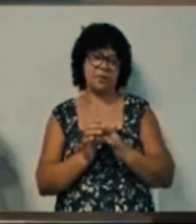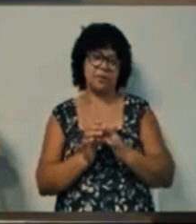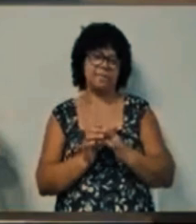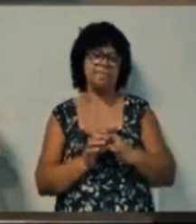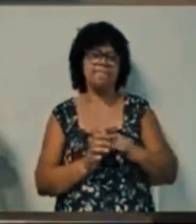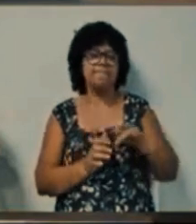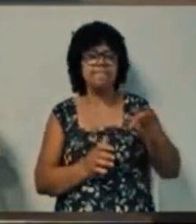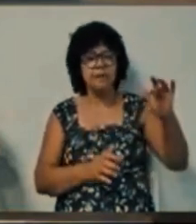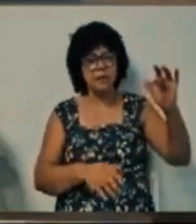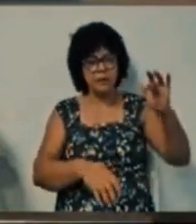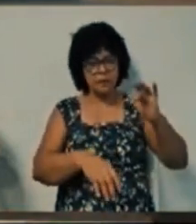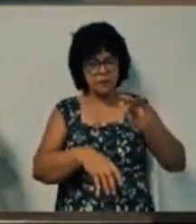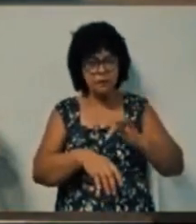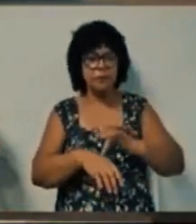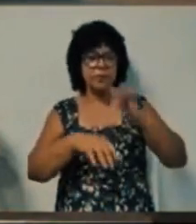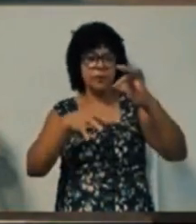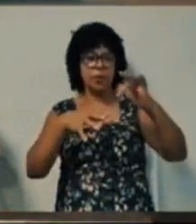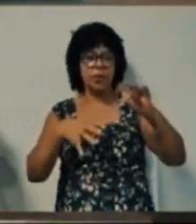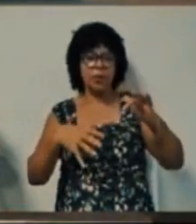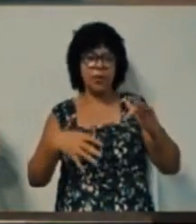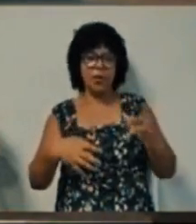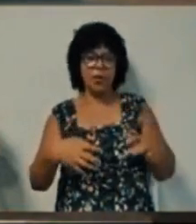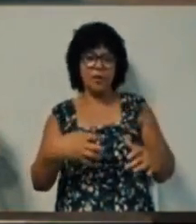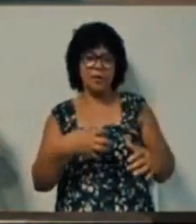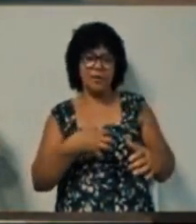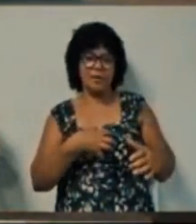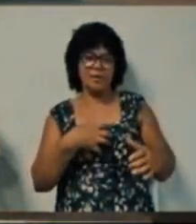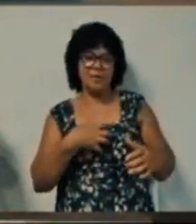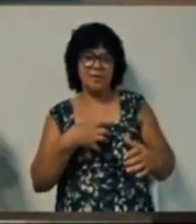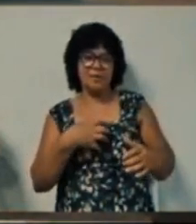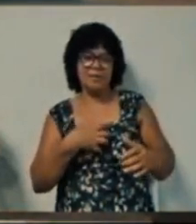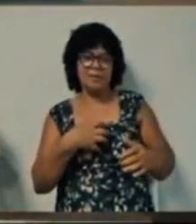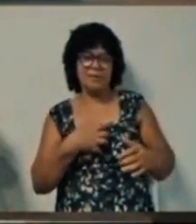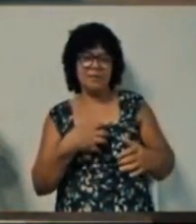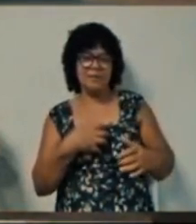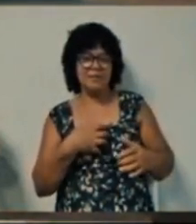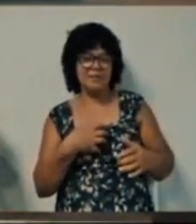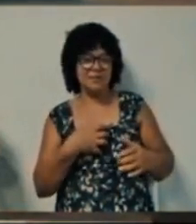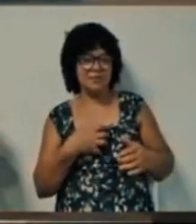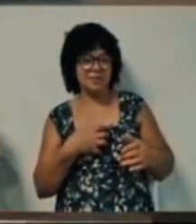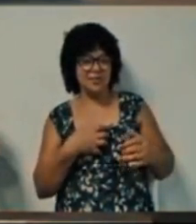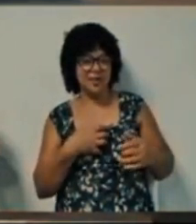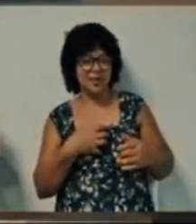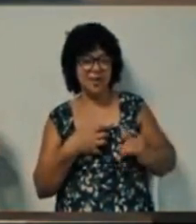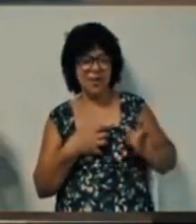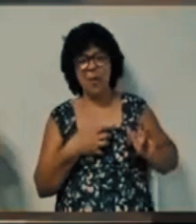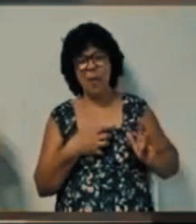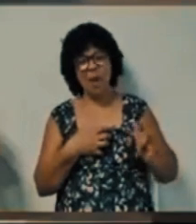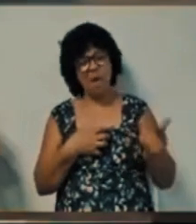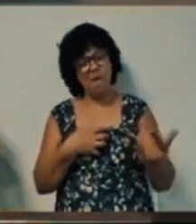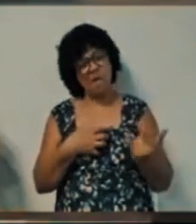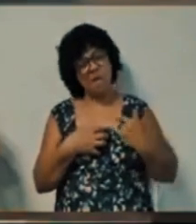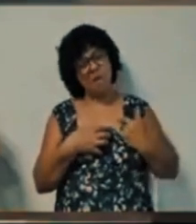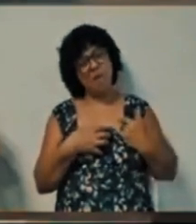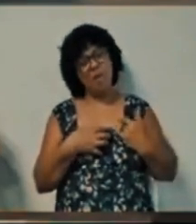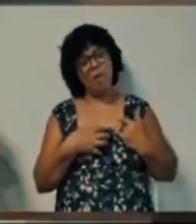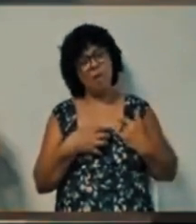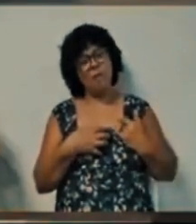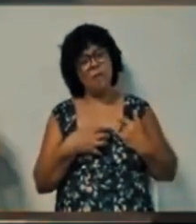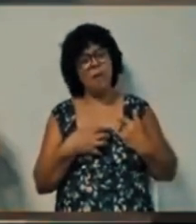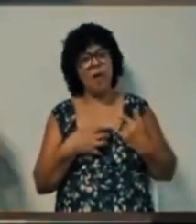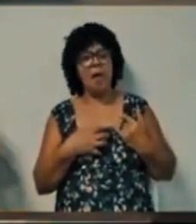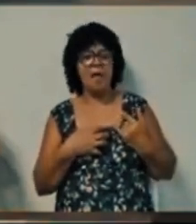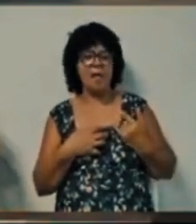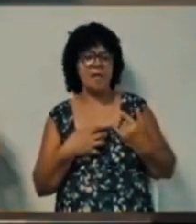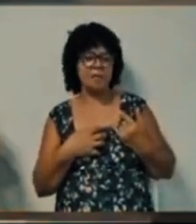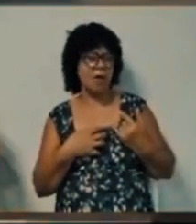Cristo. E eu não tenho mais esse livro, não. O que tu fez? Eu fiz o que todos fizeram. Levamos lá